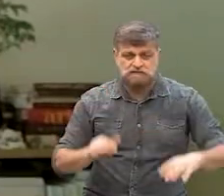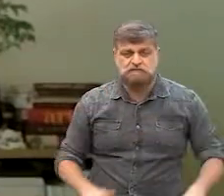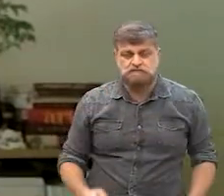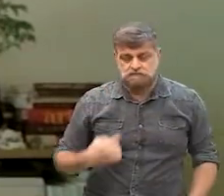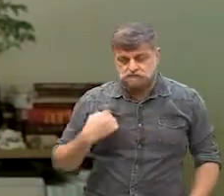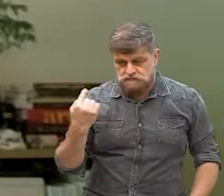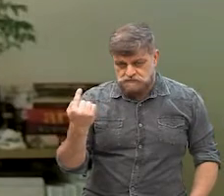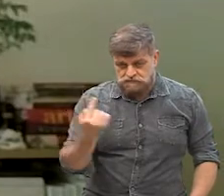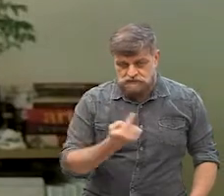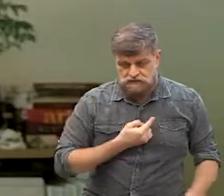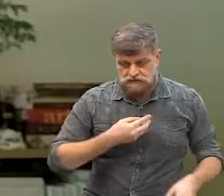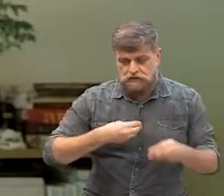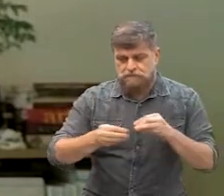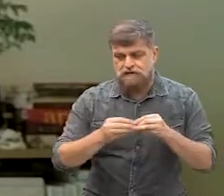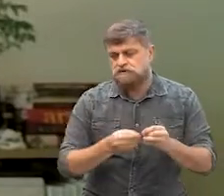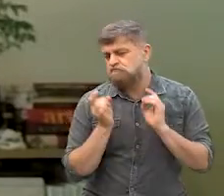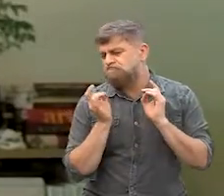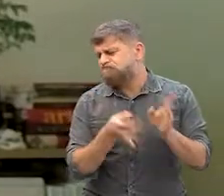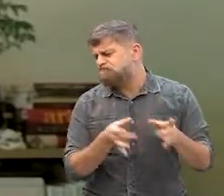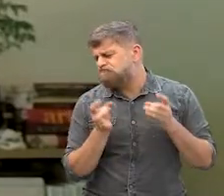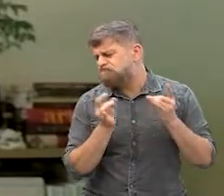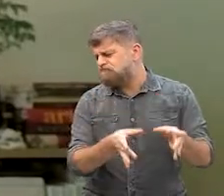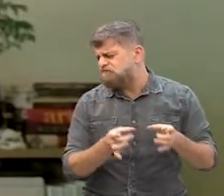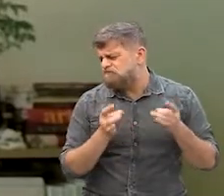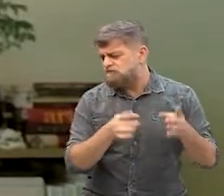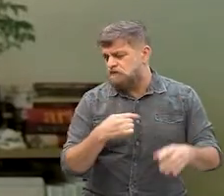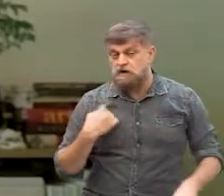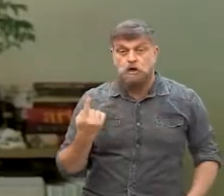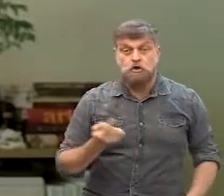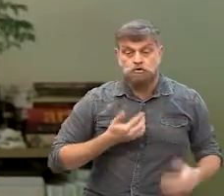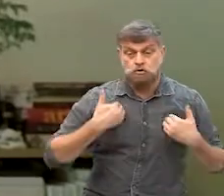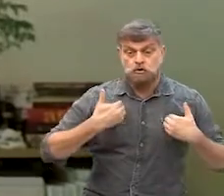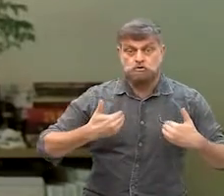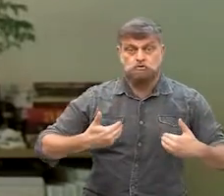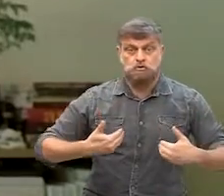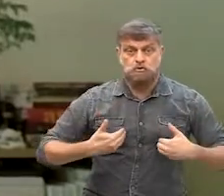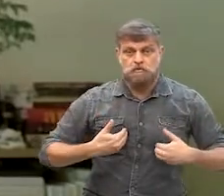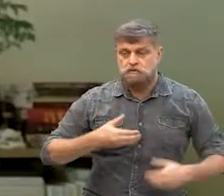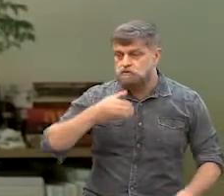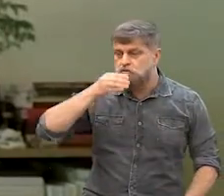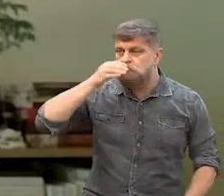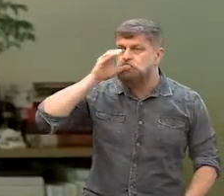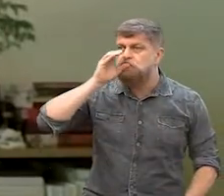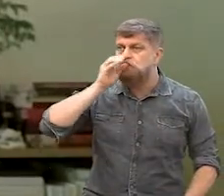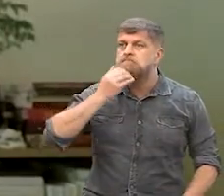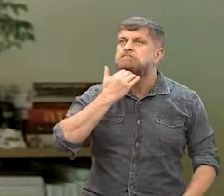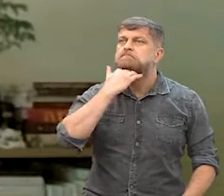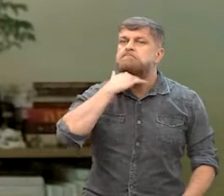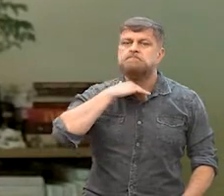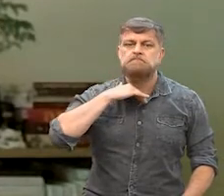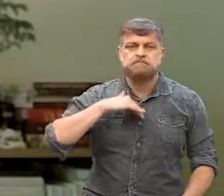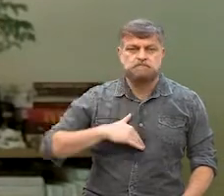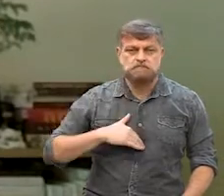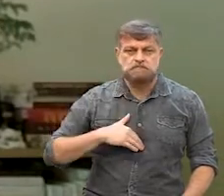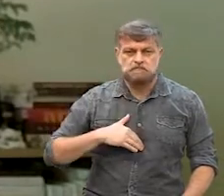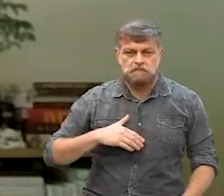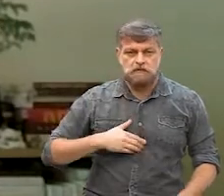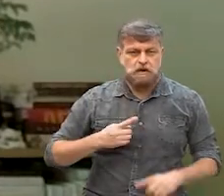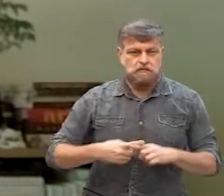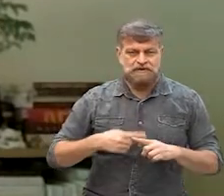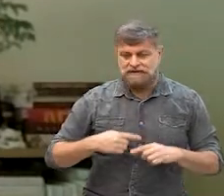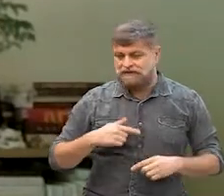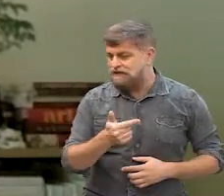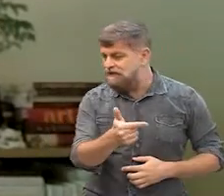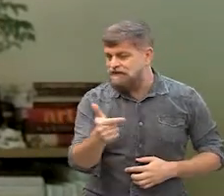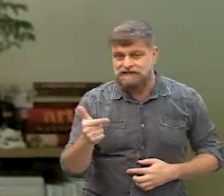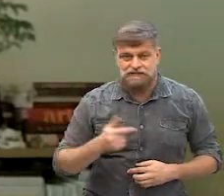gente está colocando plástico no nosso organismo, literalmente, né? Porque não existe ainda processo de filtragem para